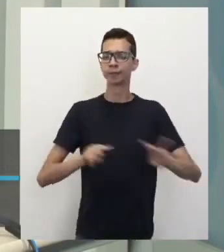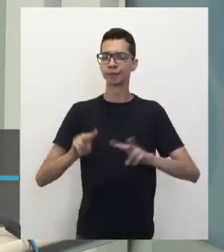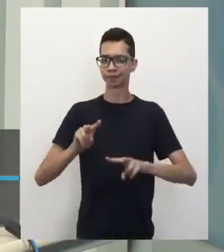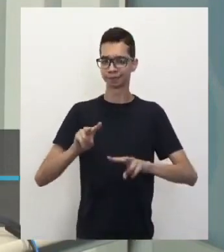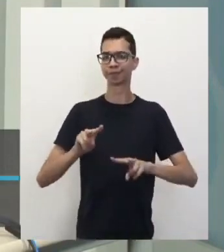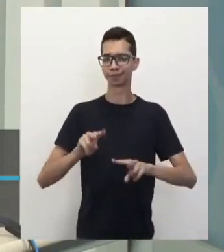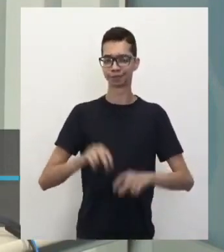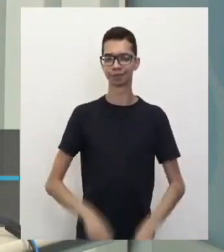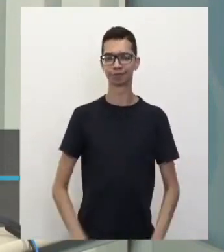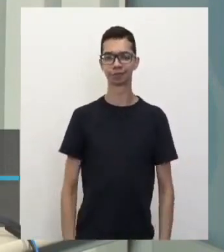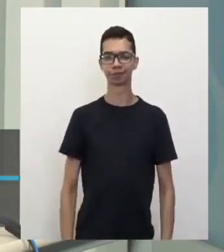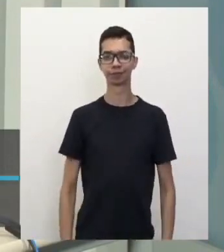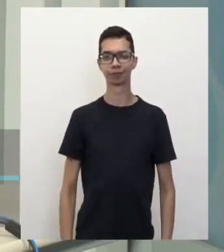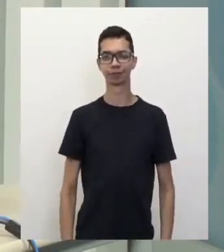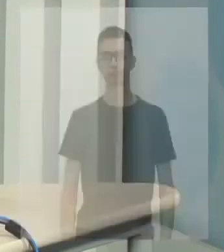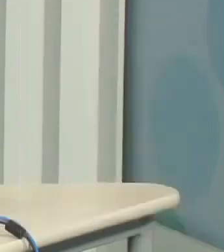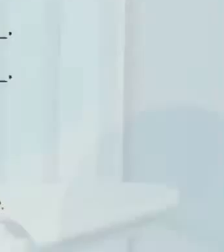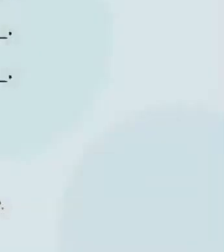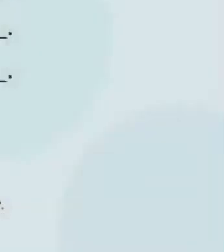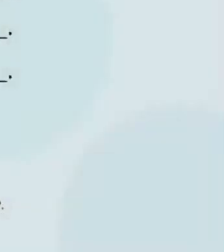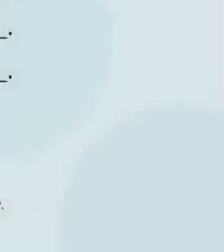minuto.